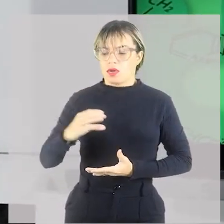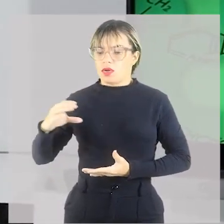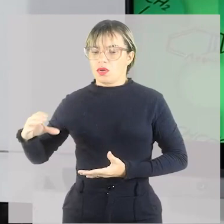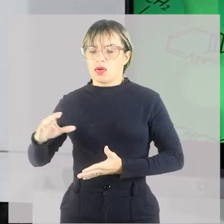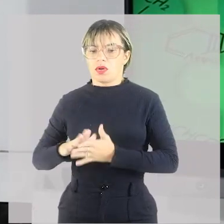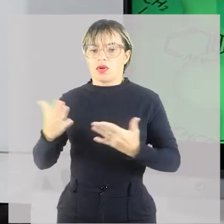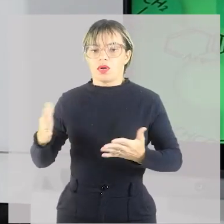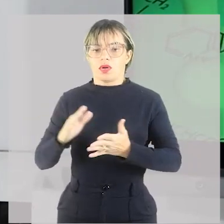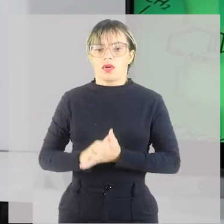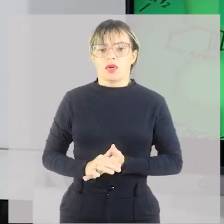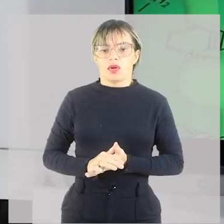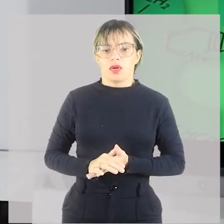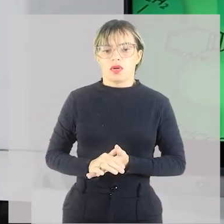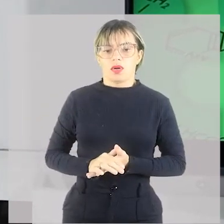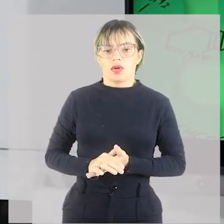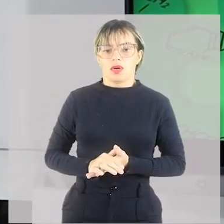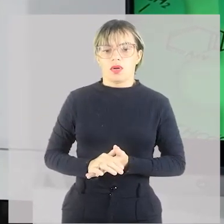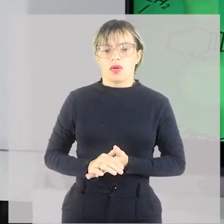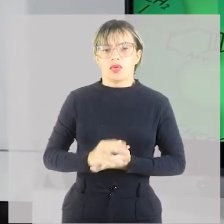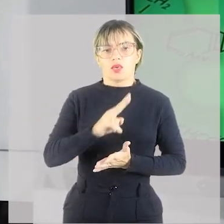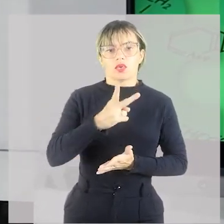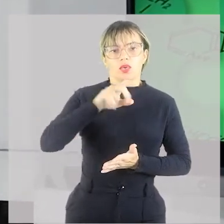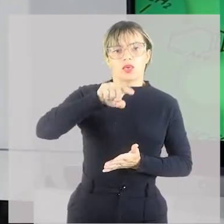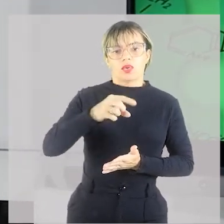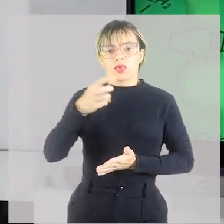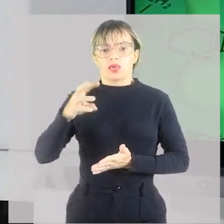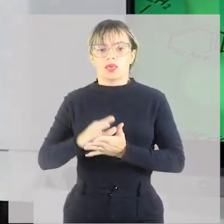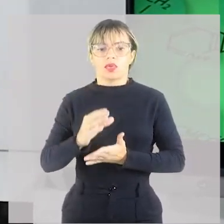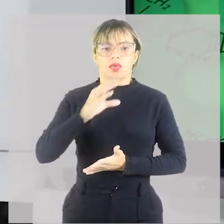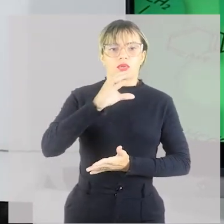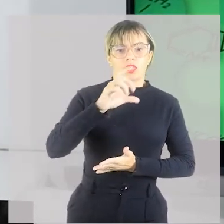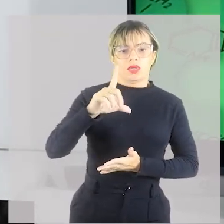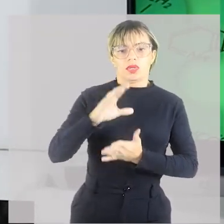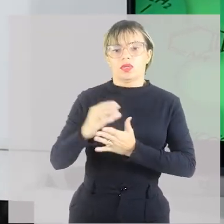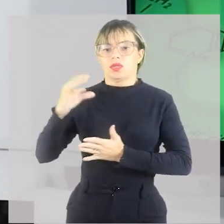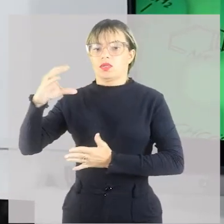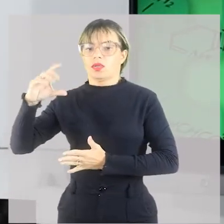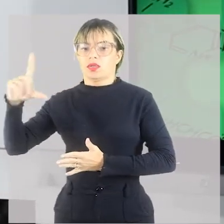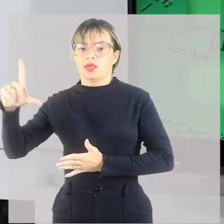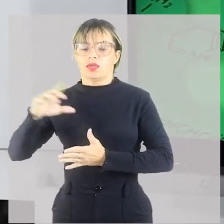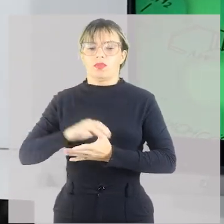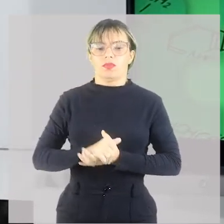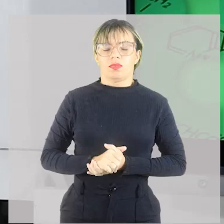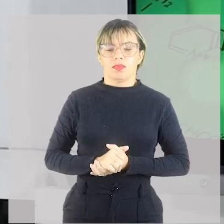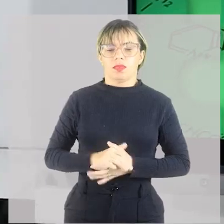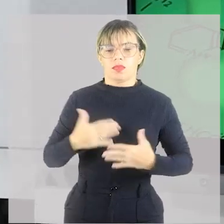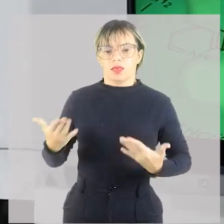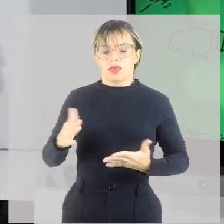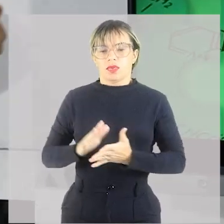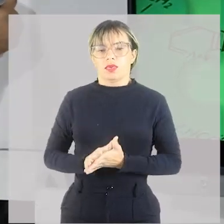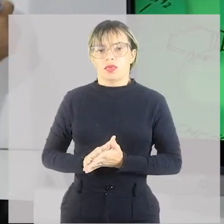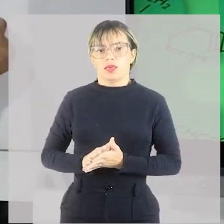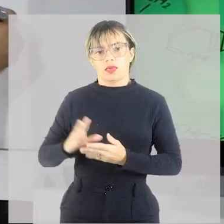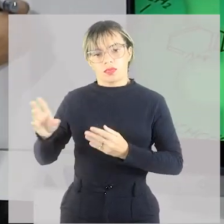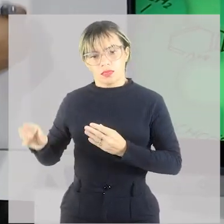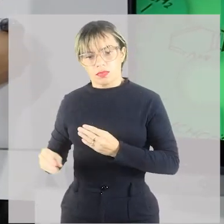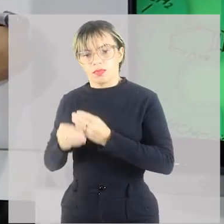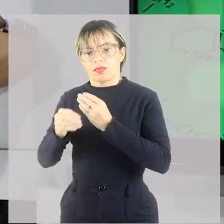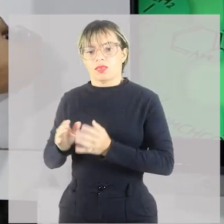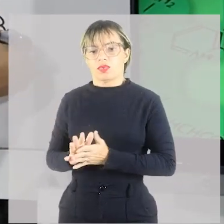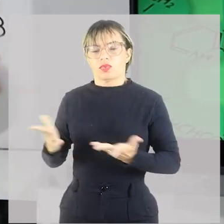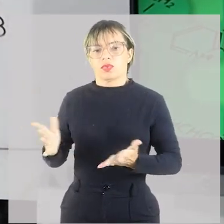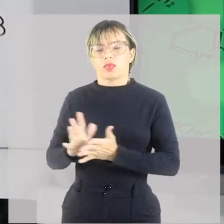falou de cloro no 2 e no 3, tá bem aqui, ó. De cloro no 2 e no 3, ó. Aí você chega e completa com os hidrogênios.